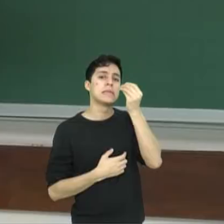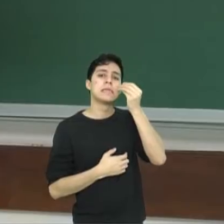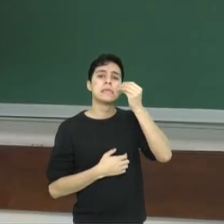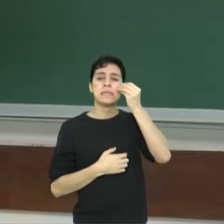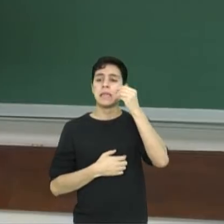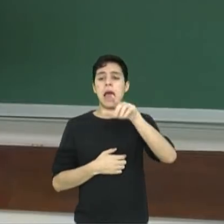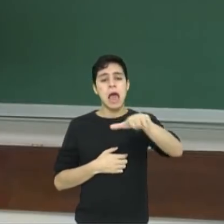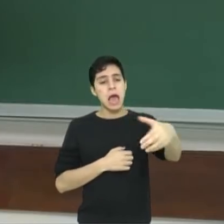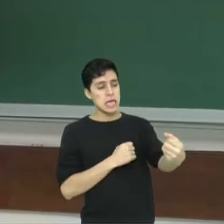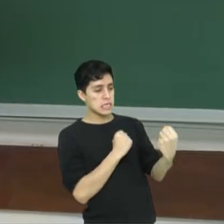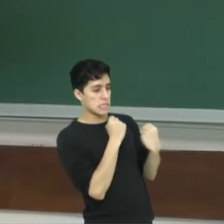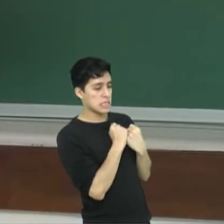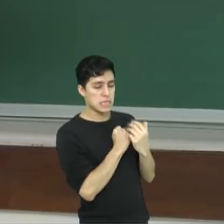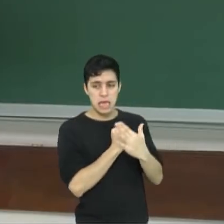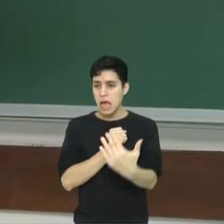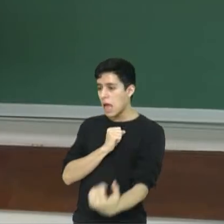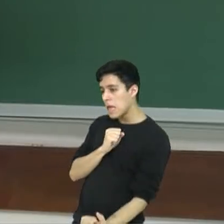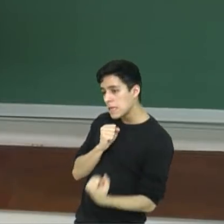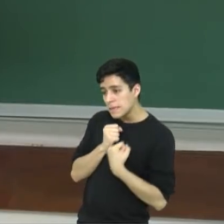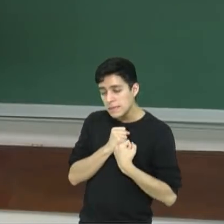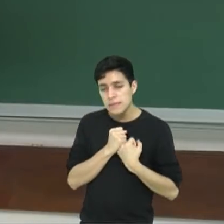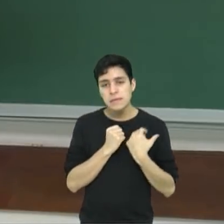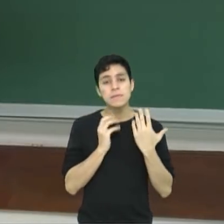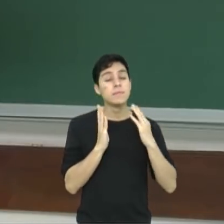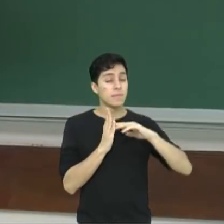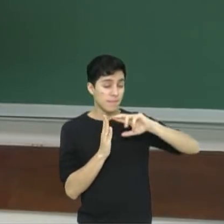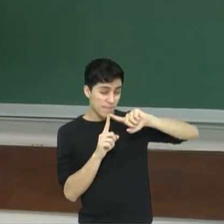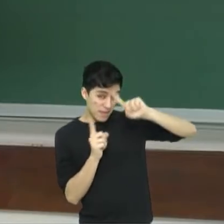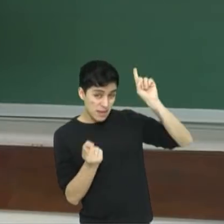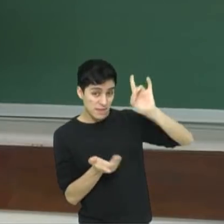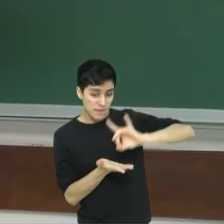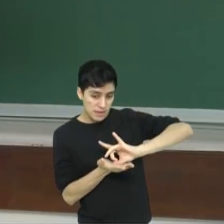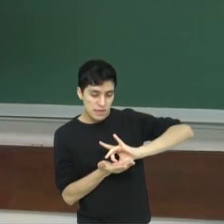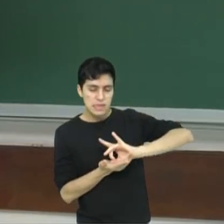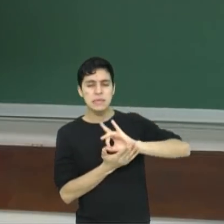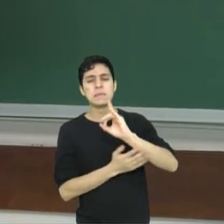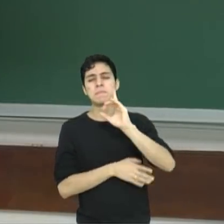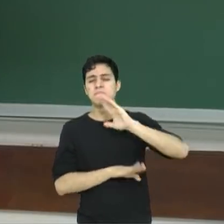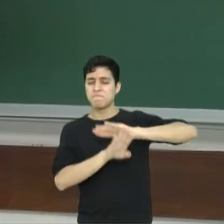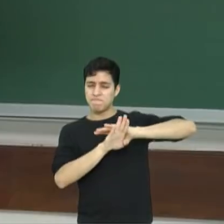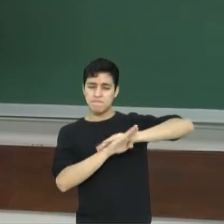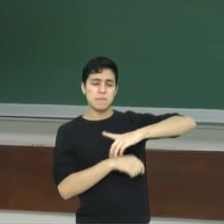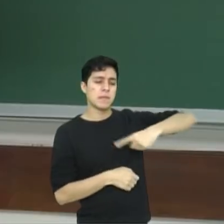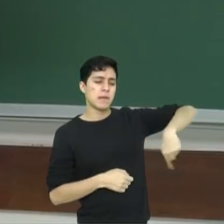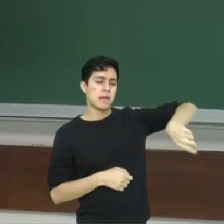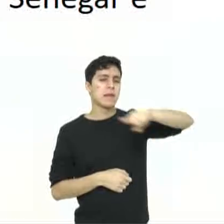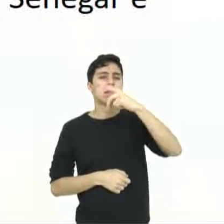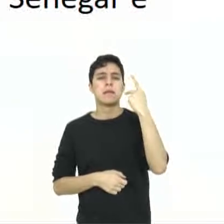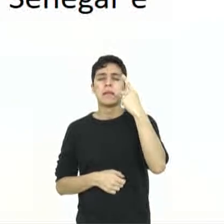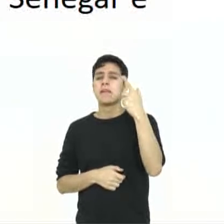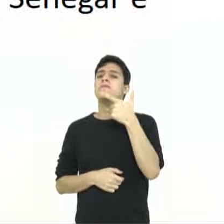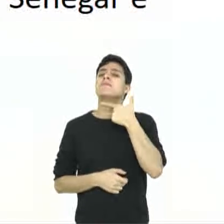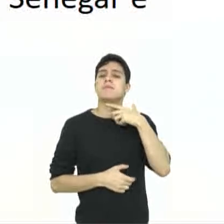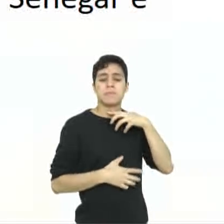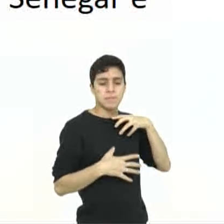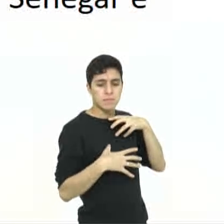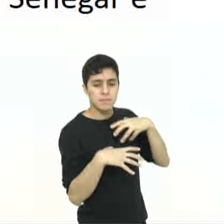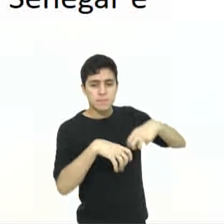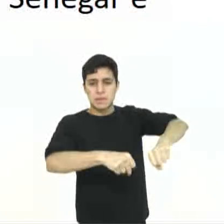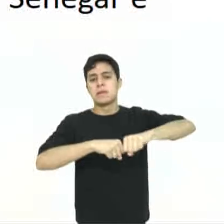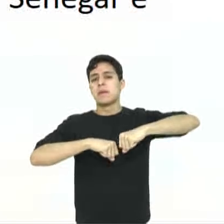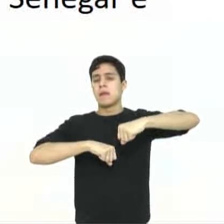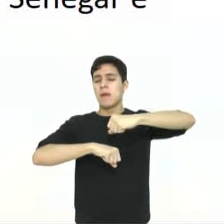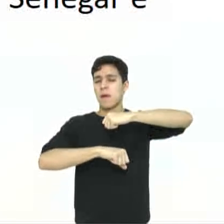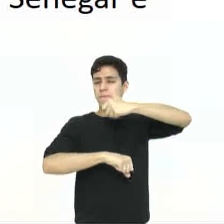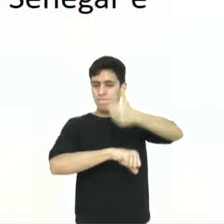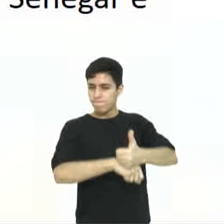seus apoiadores, seus fiéis. Mas, na verdade, os interesses desses políticos é em busca de poder, de riquezas naturais